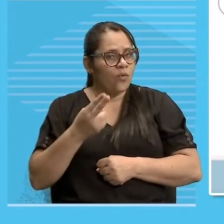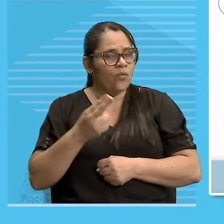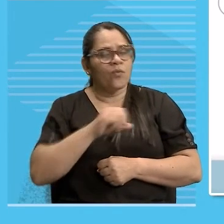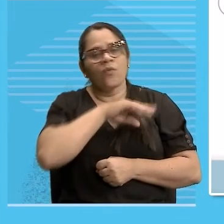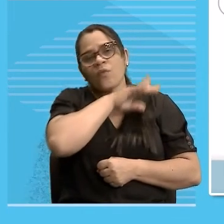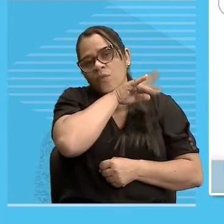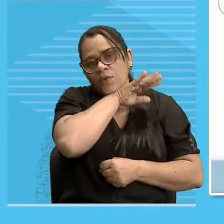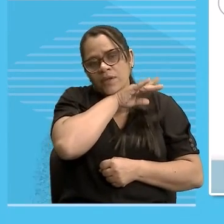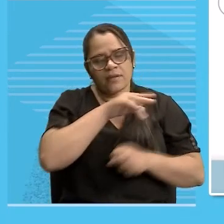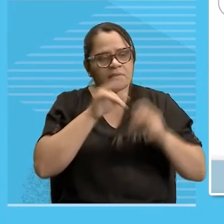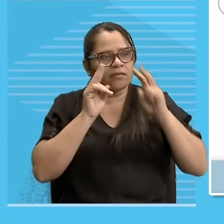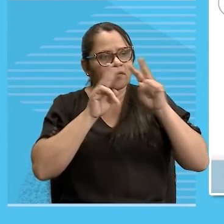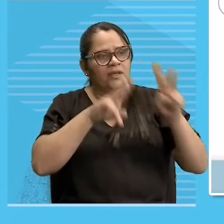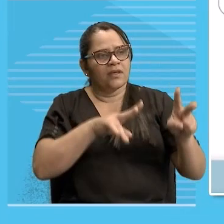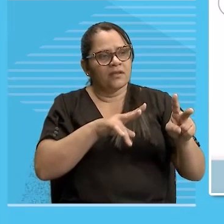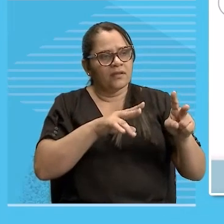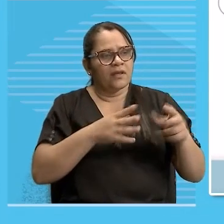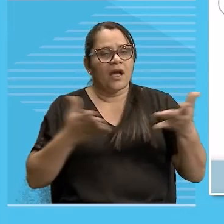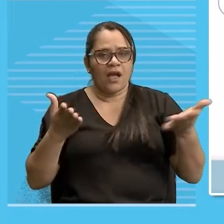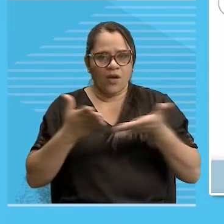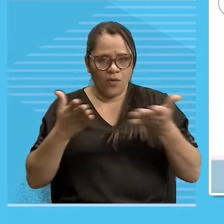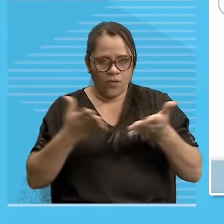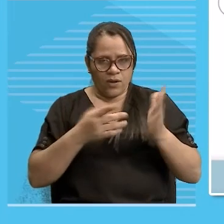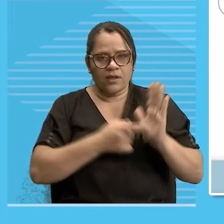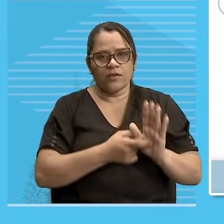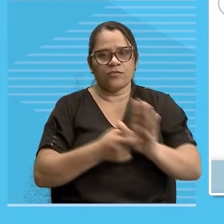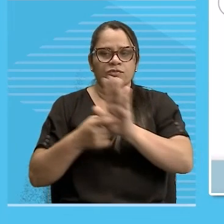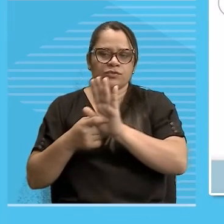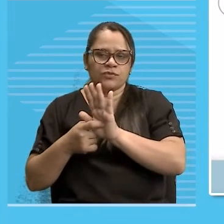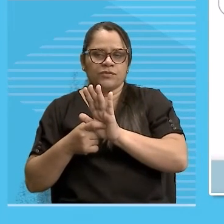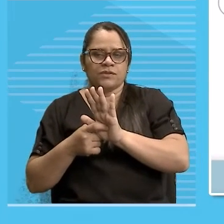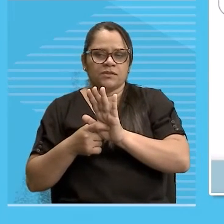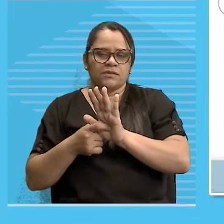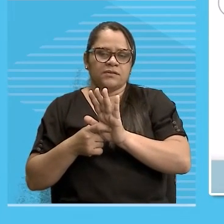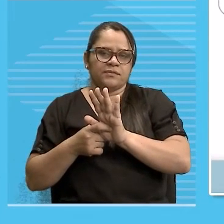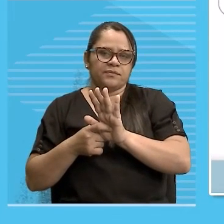Aí, a gente vai fazer um joguinho. Eu trouxe aqui, gente,